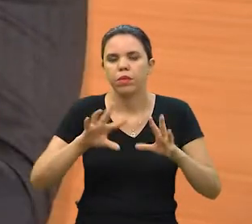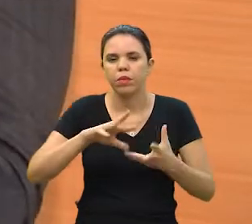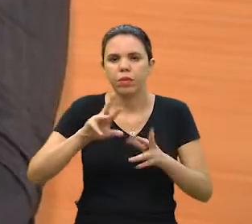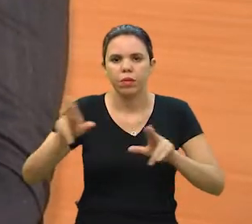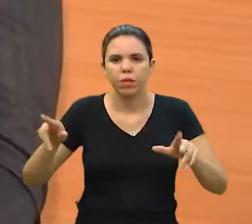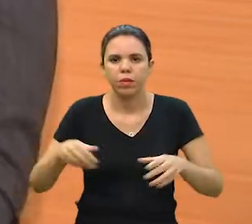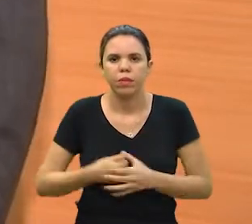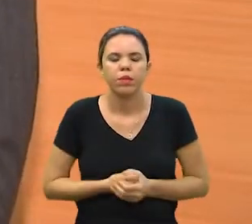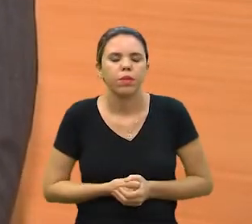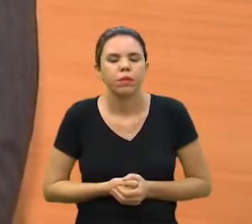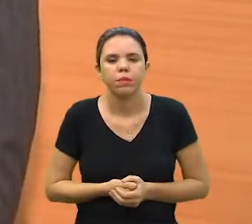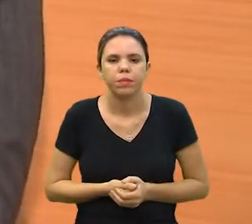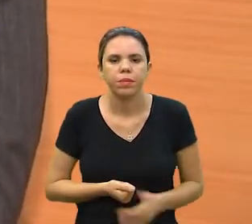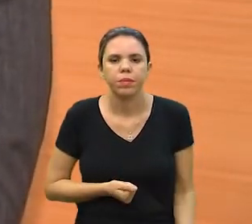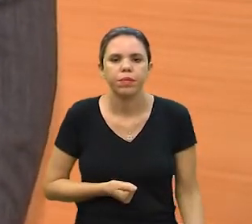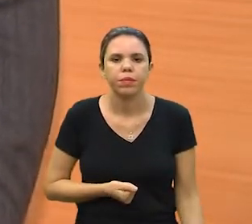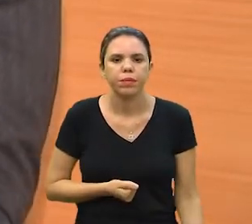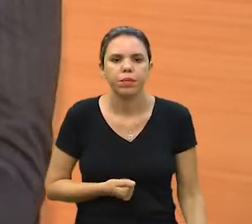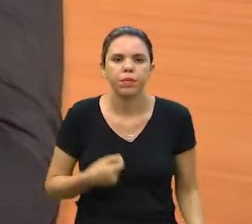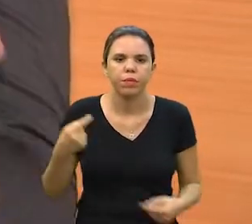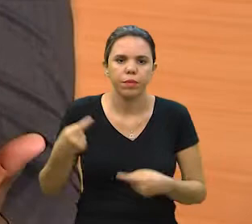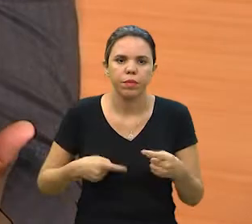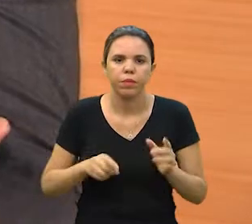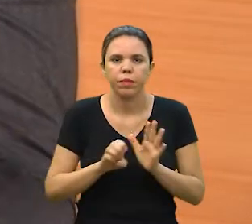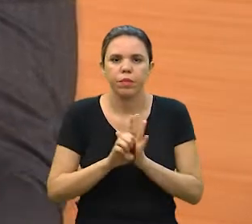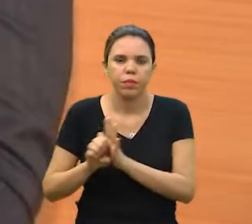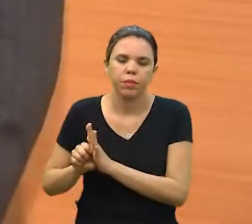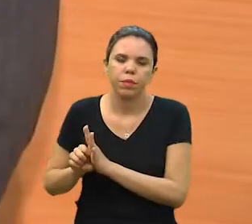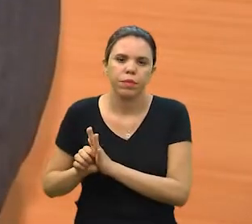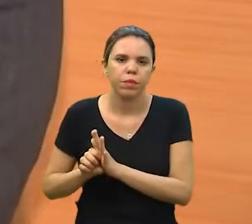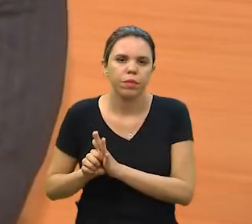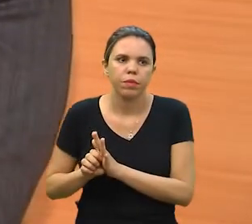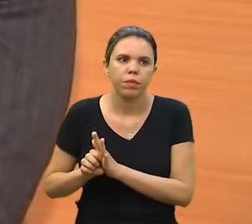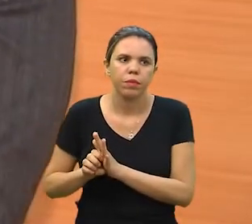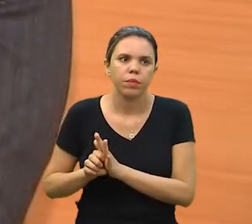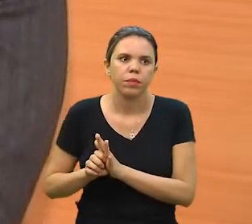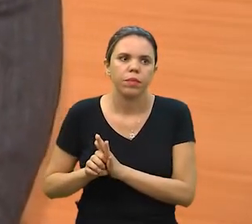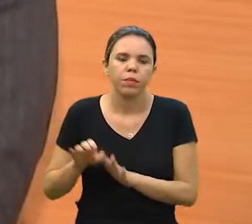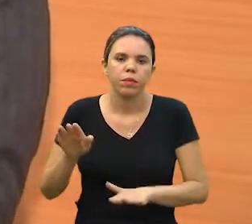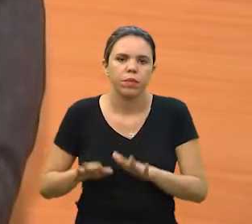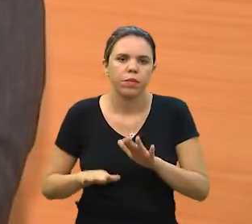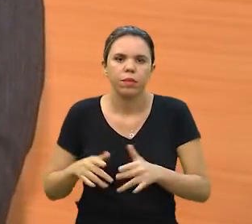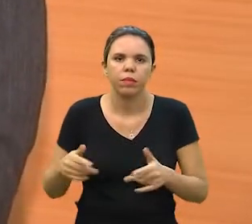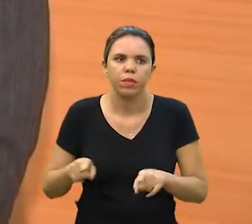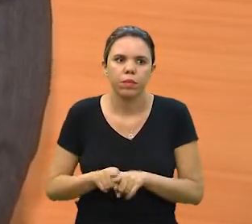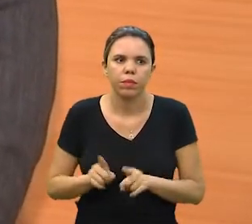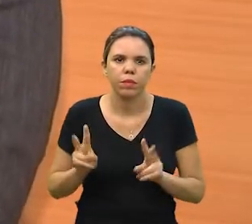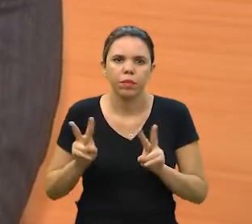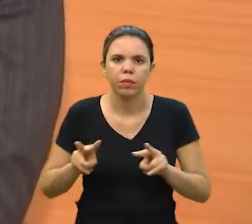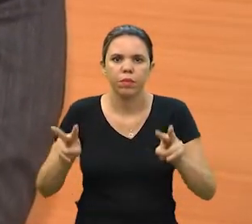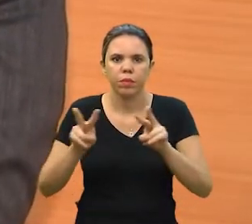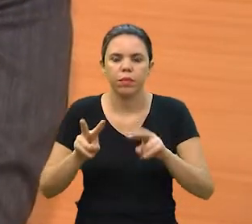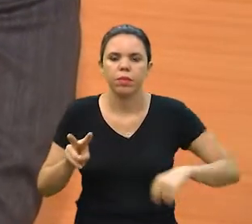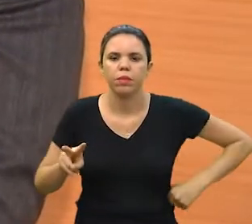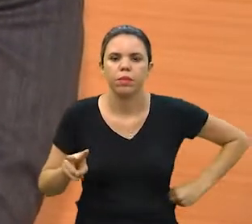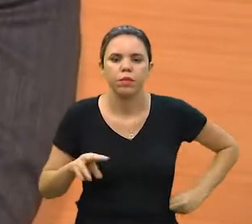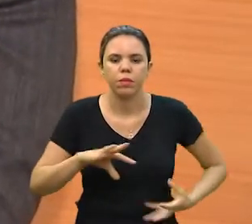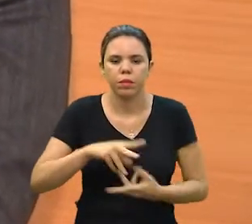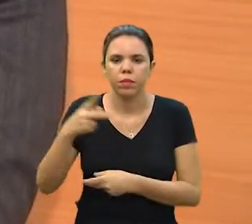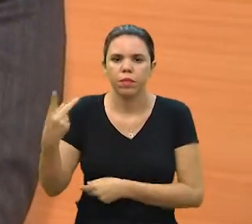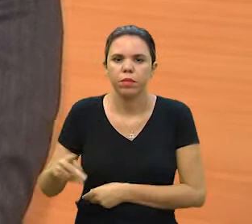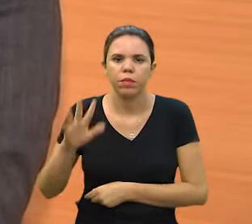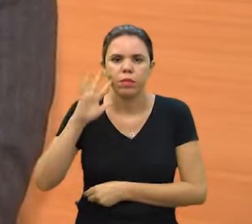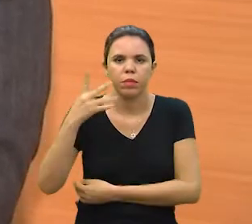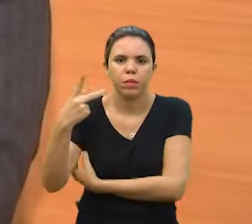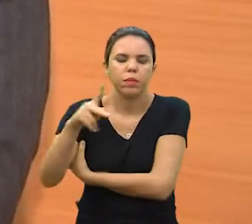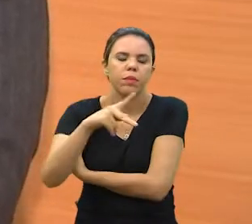de mundo também diferentes. Então, pode vir um político da esquerda e para uma determinada questão ele tem uma visão. A visão de mundo